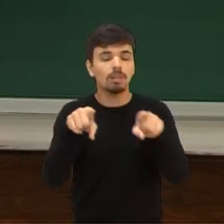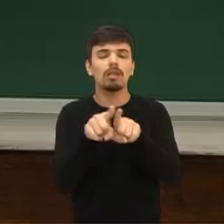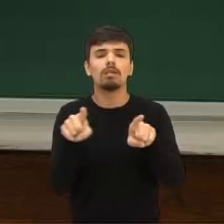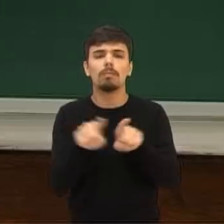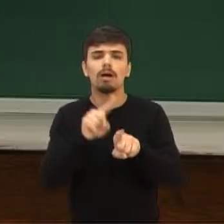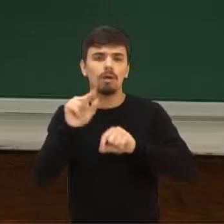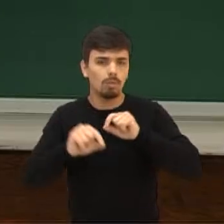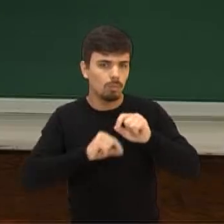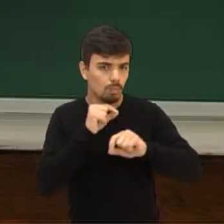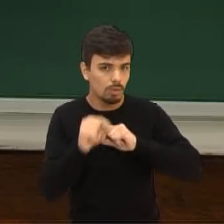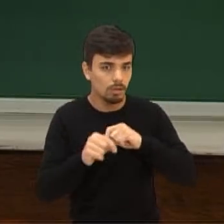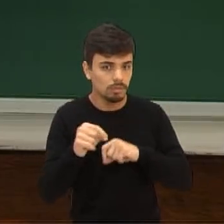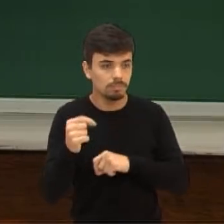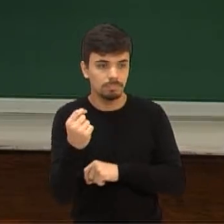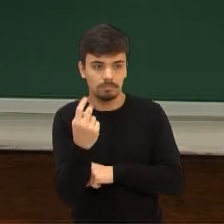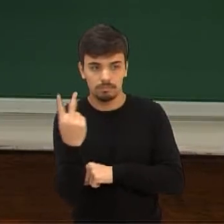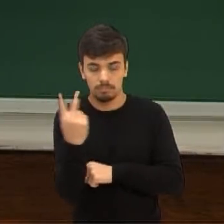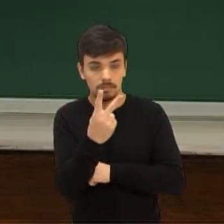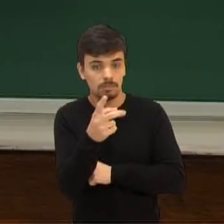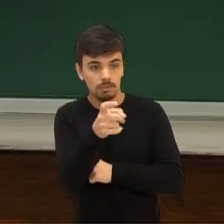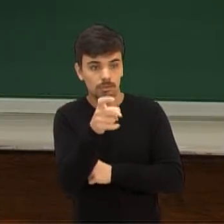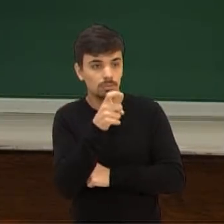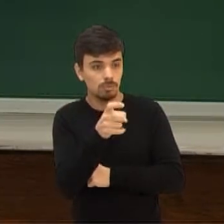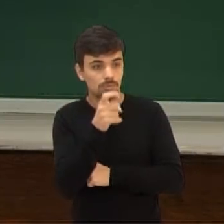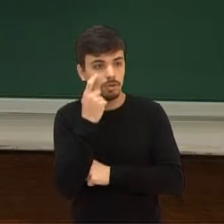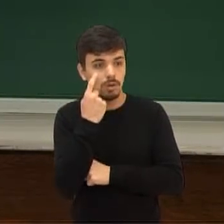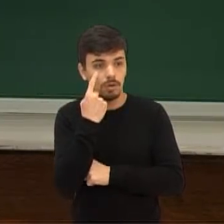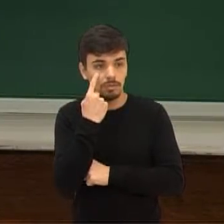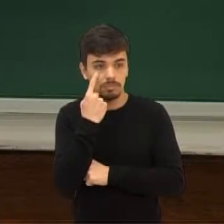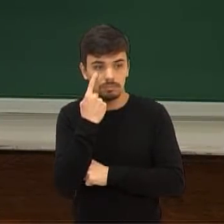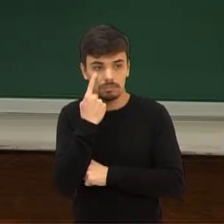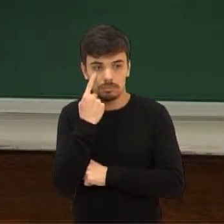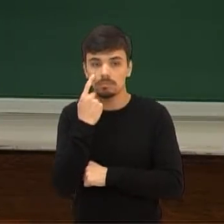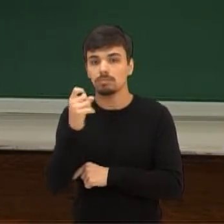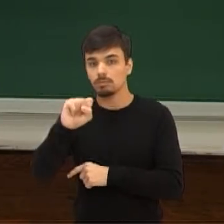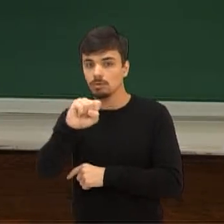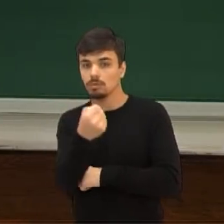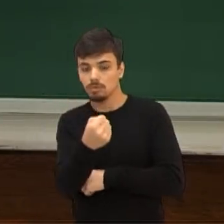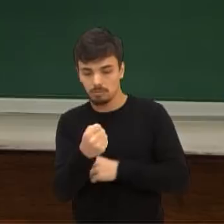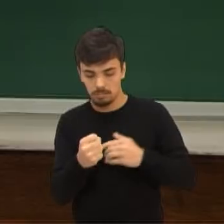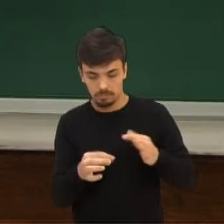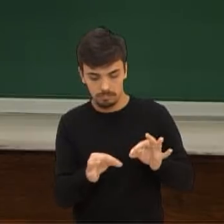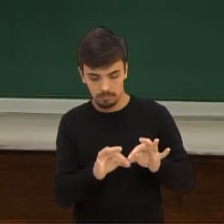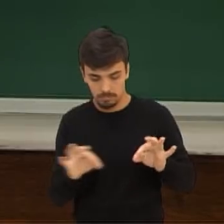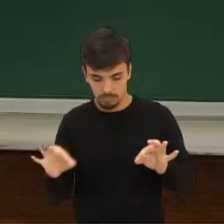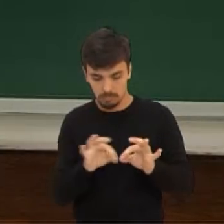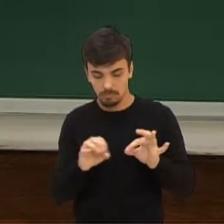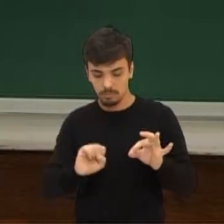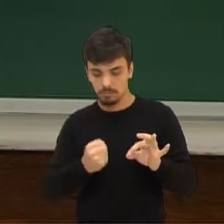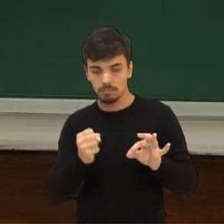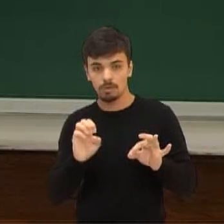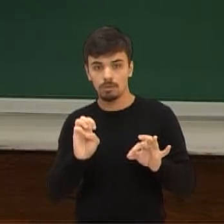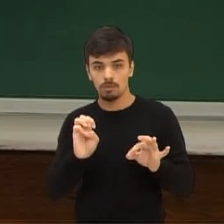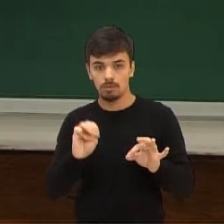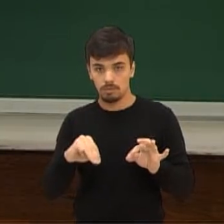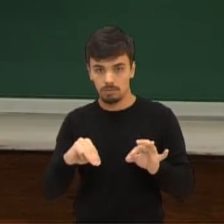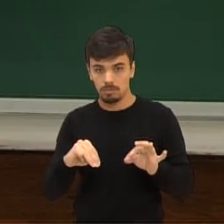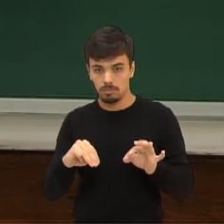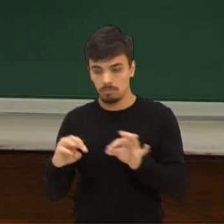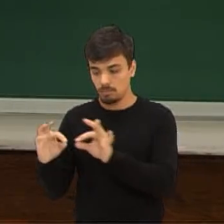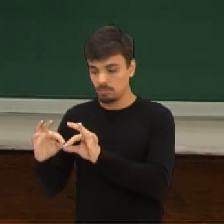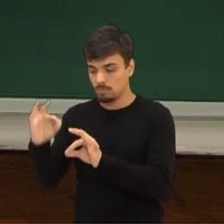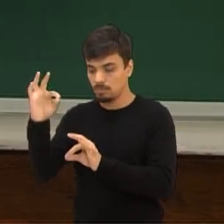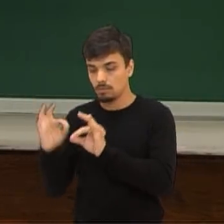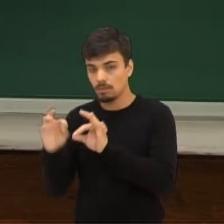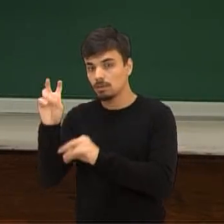também duas faces laterais medindo 8 centímetros de comprimento por